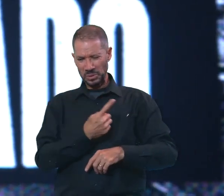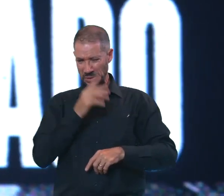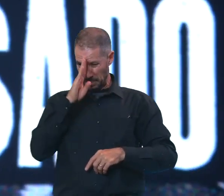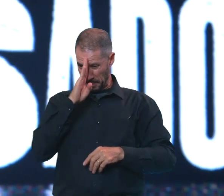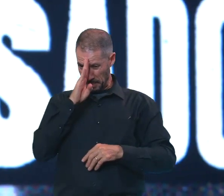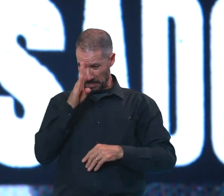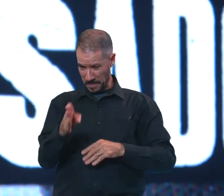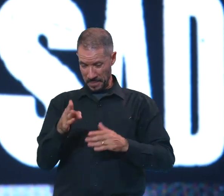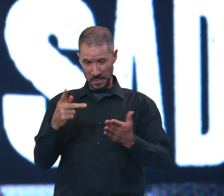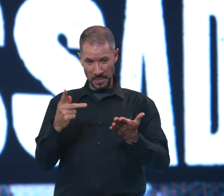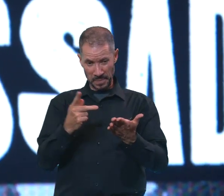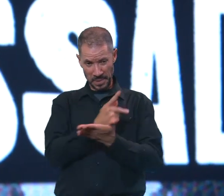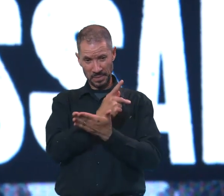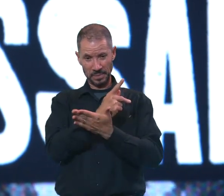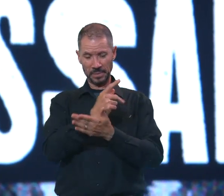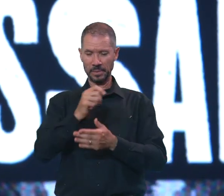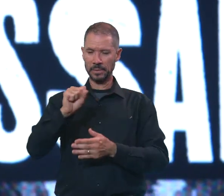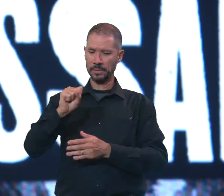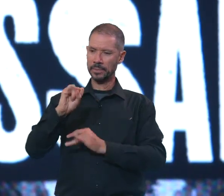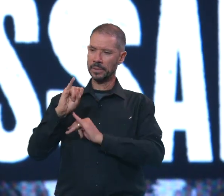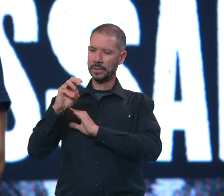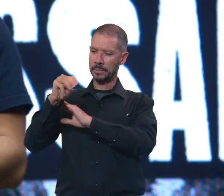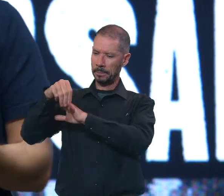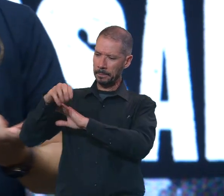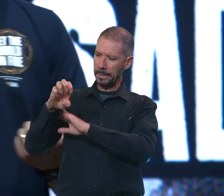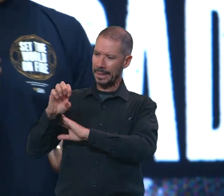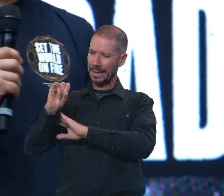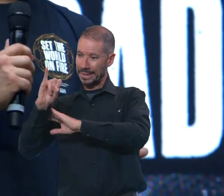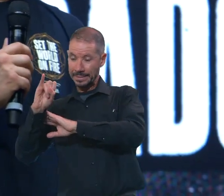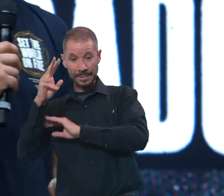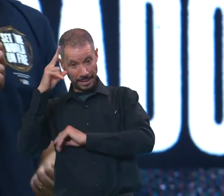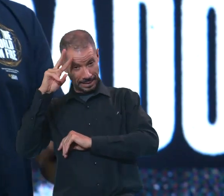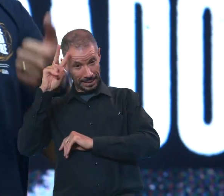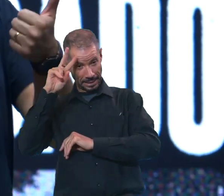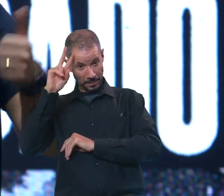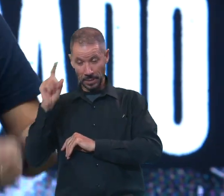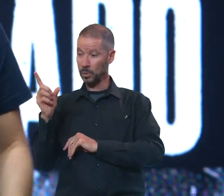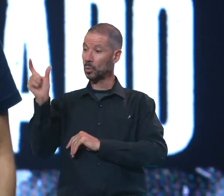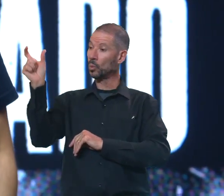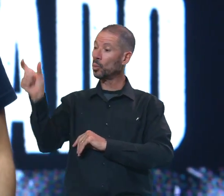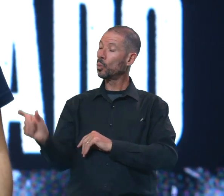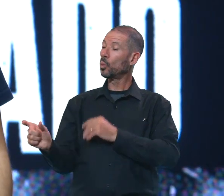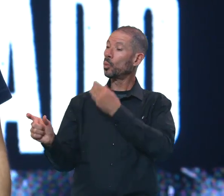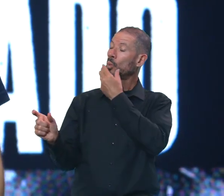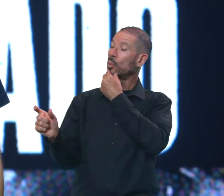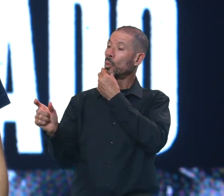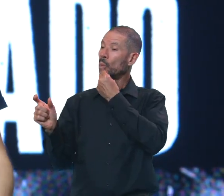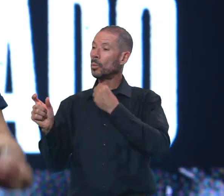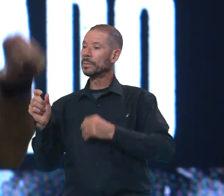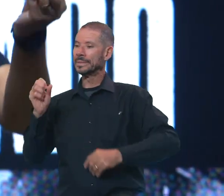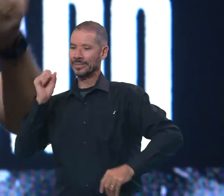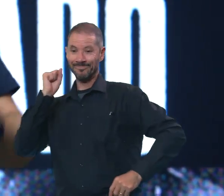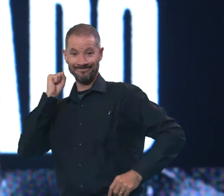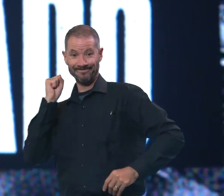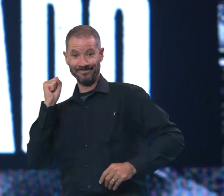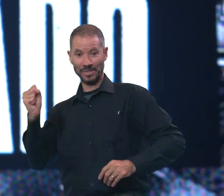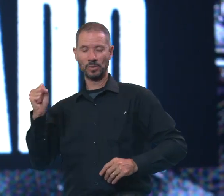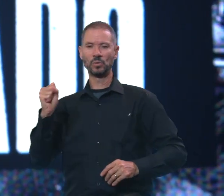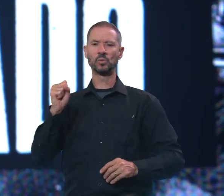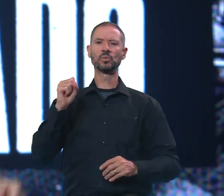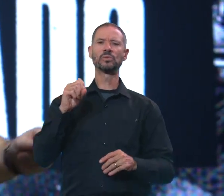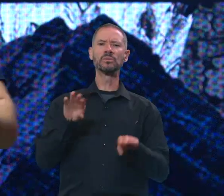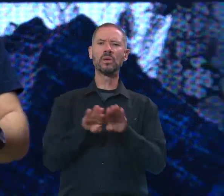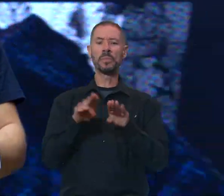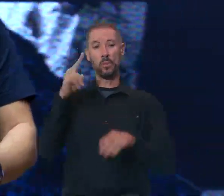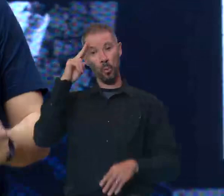principais erros. Simei estava falando e relembrando quando ele diz que ele era um assassino, dizendo com relação a Urias,